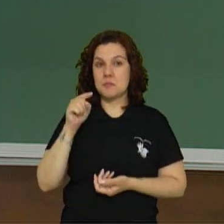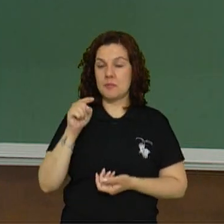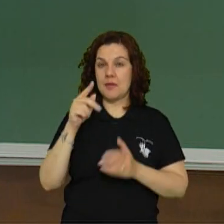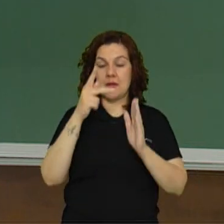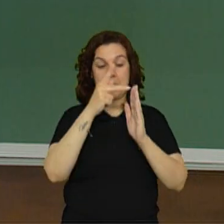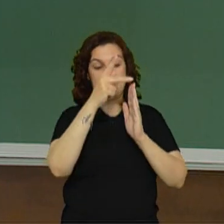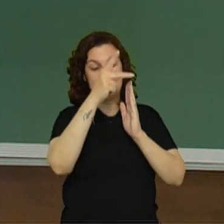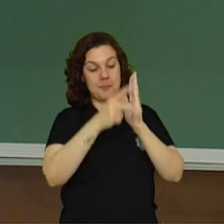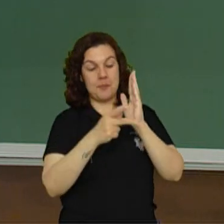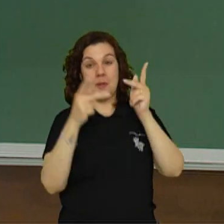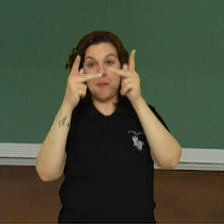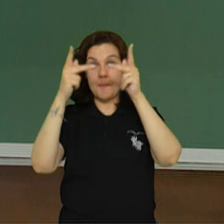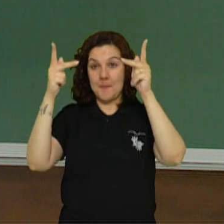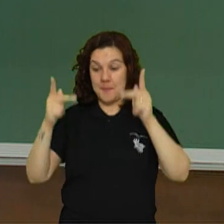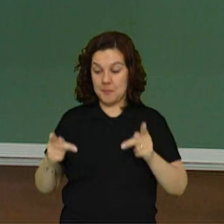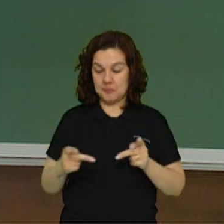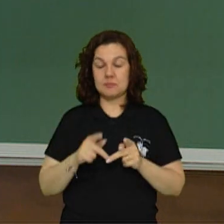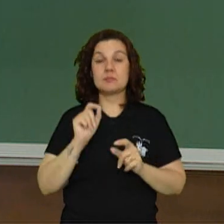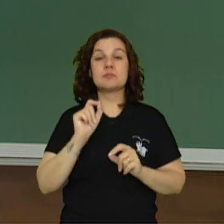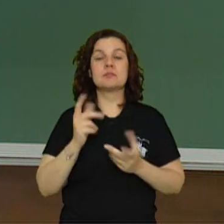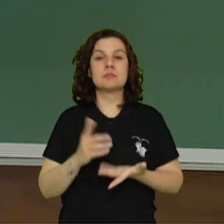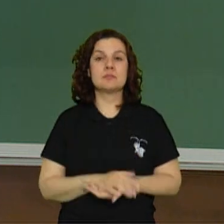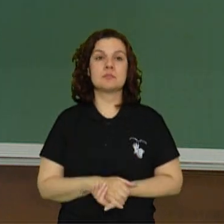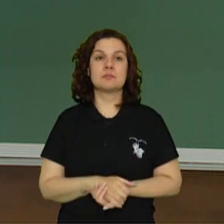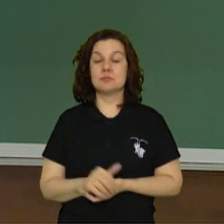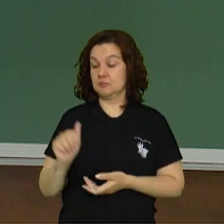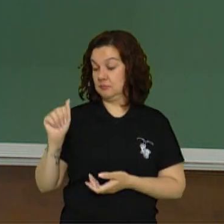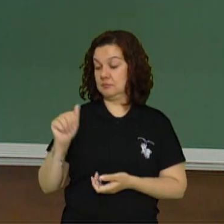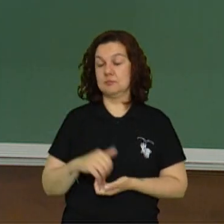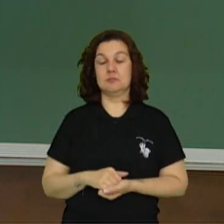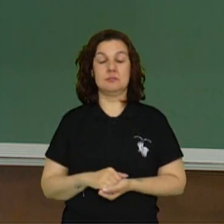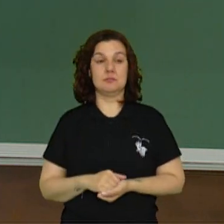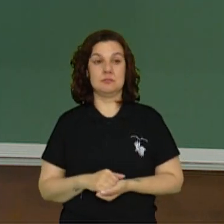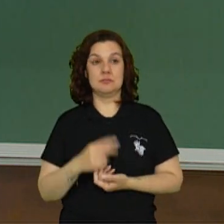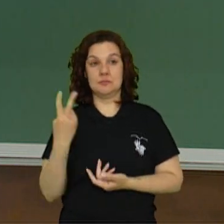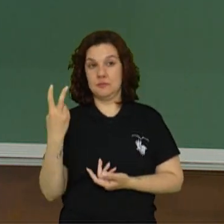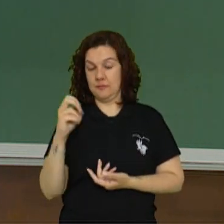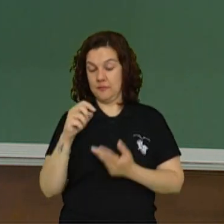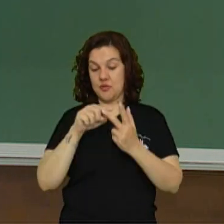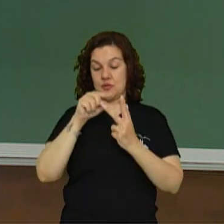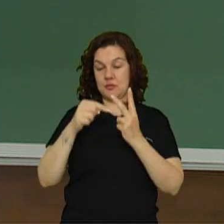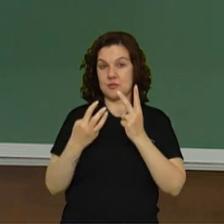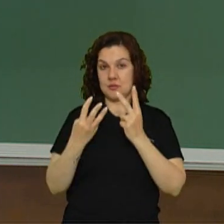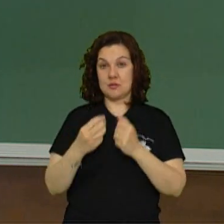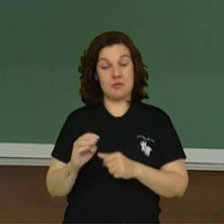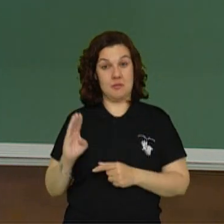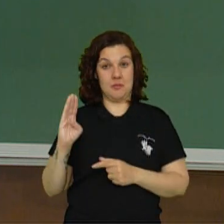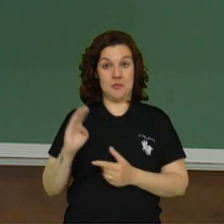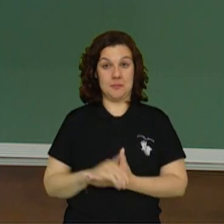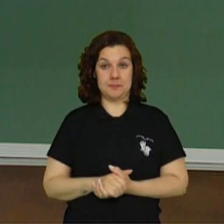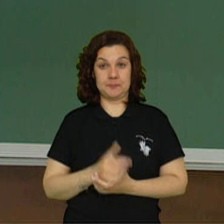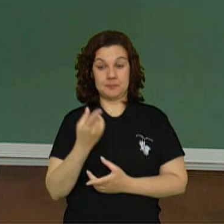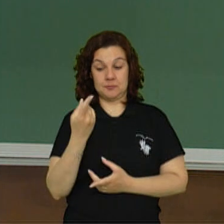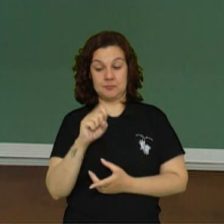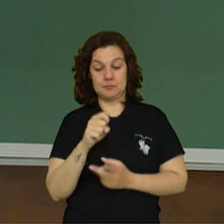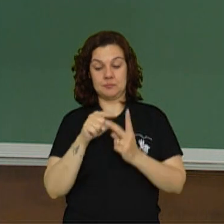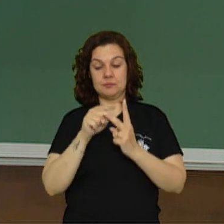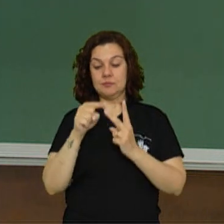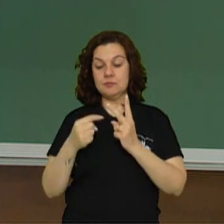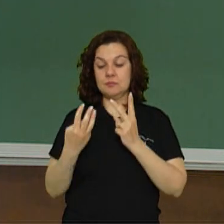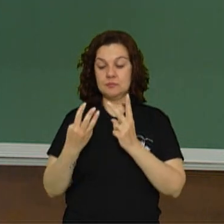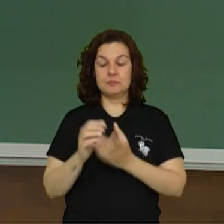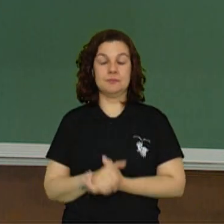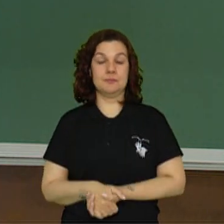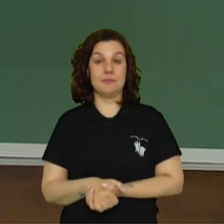do hexágono em centímetros é: letra A, 20 raiz de 3, B, 18 raiz de